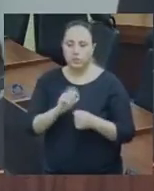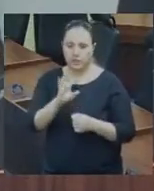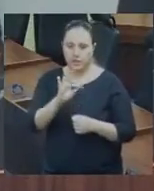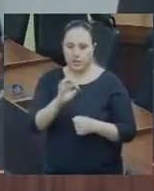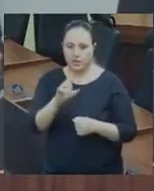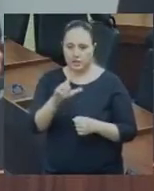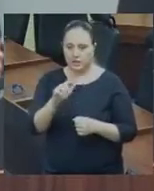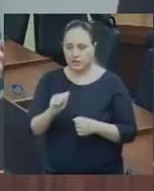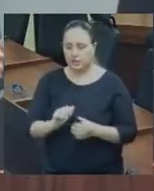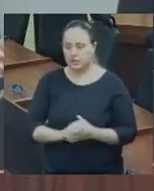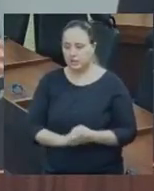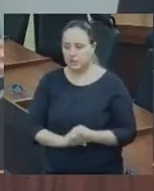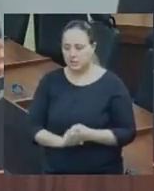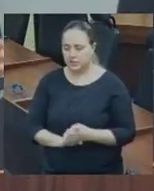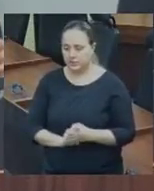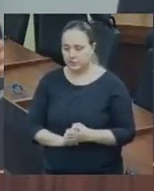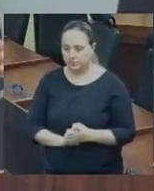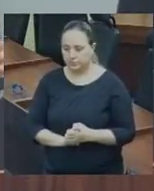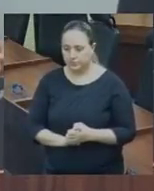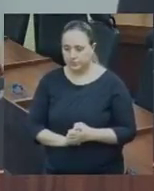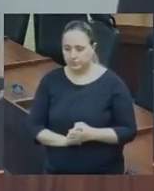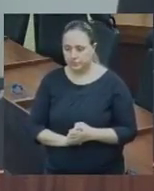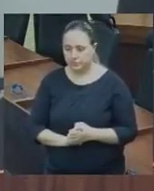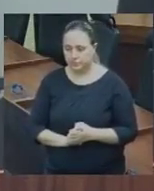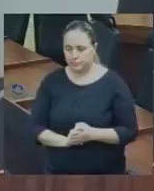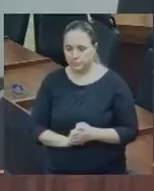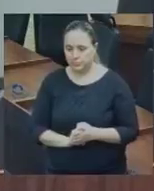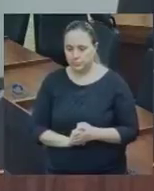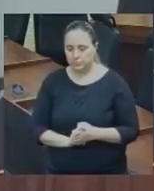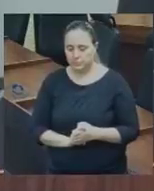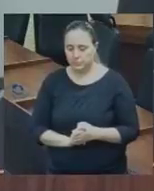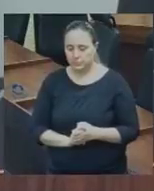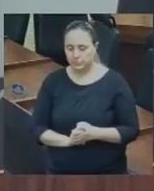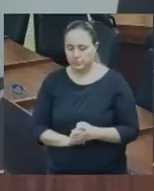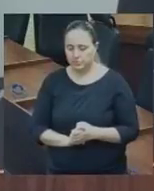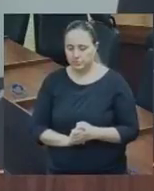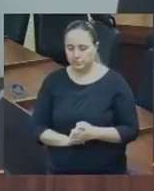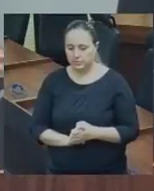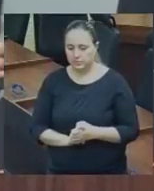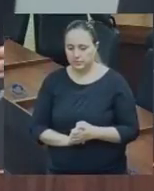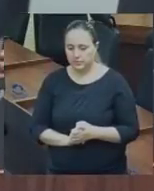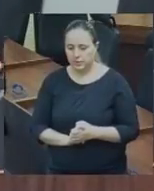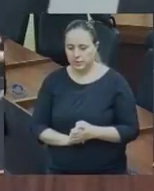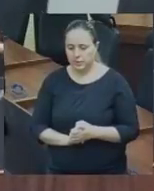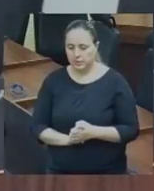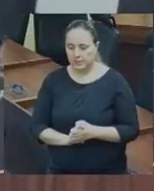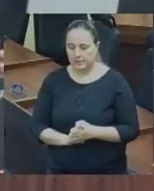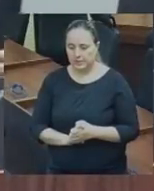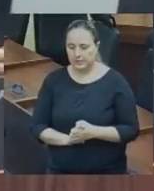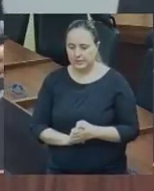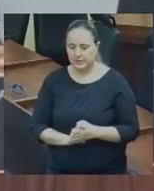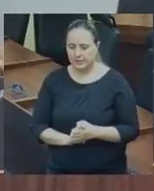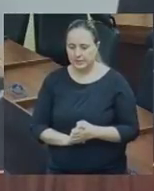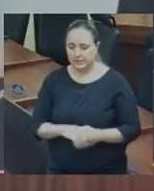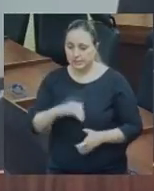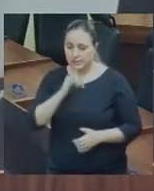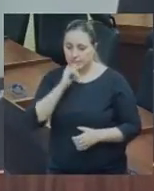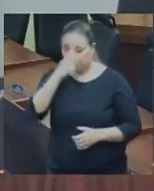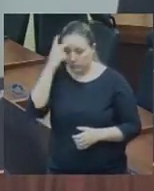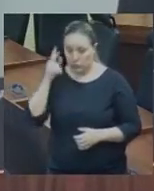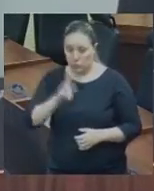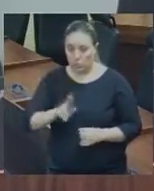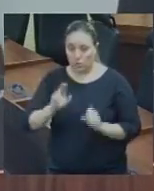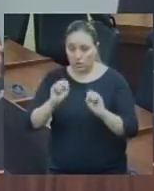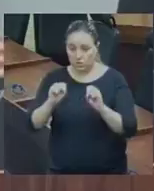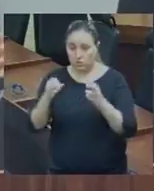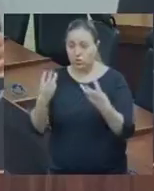e se ele negligencia isso a pessoa com um que utiliza o software